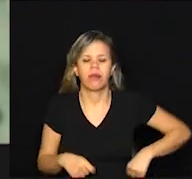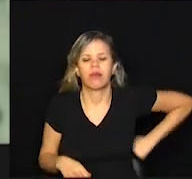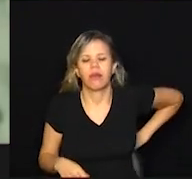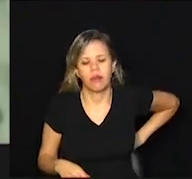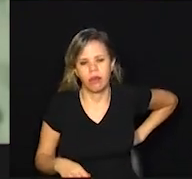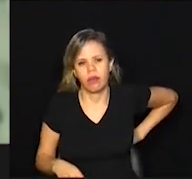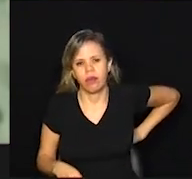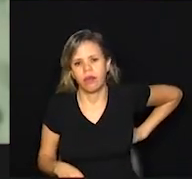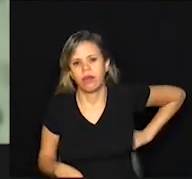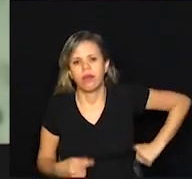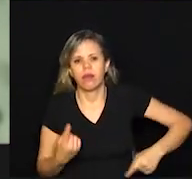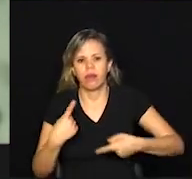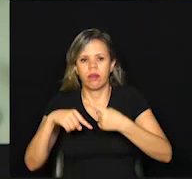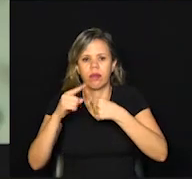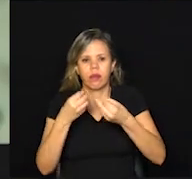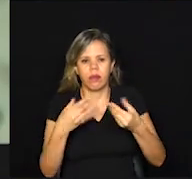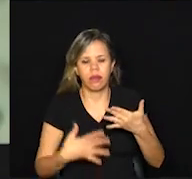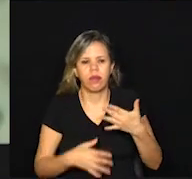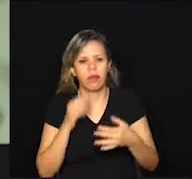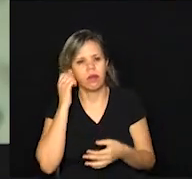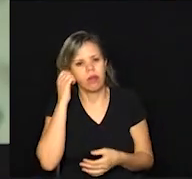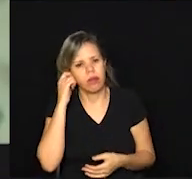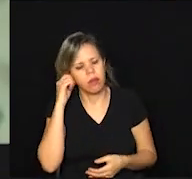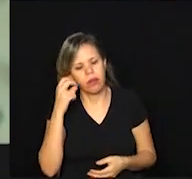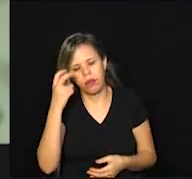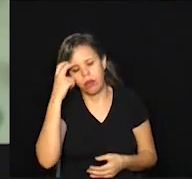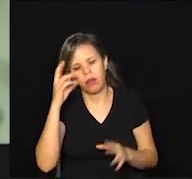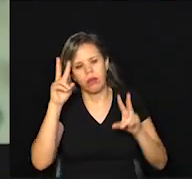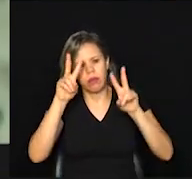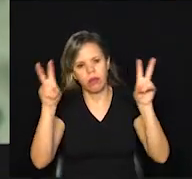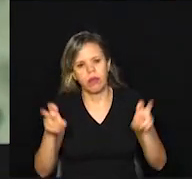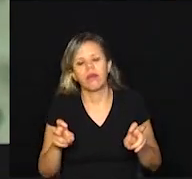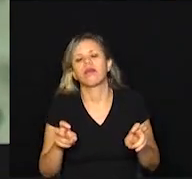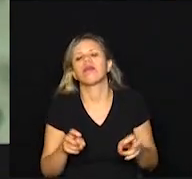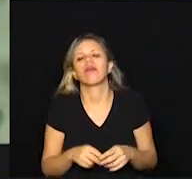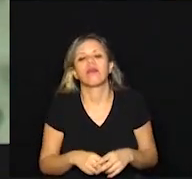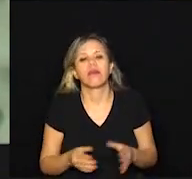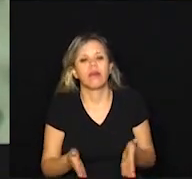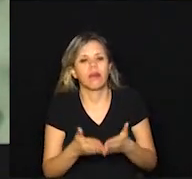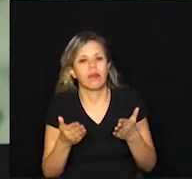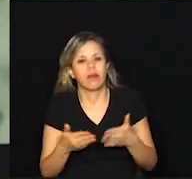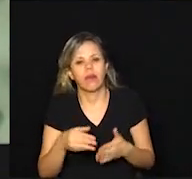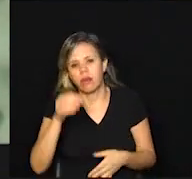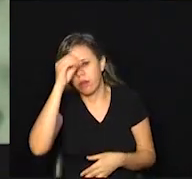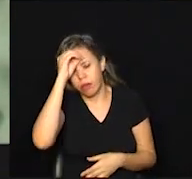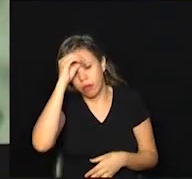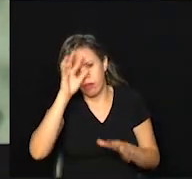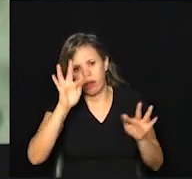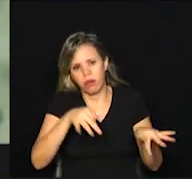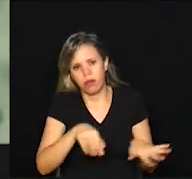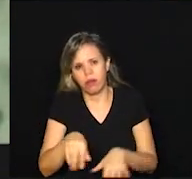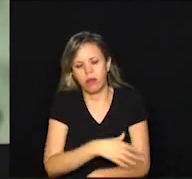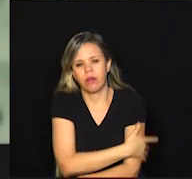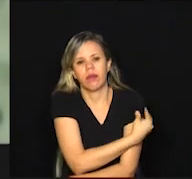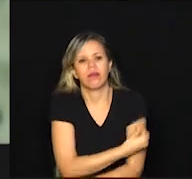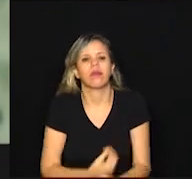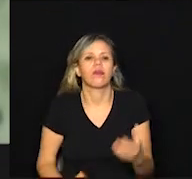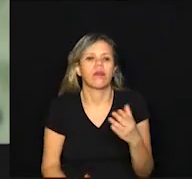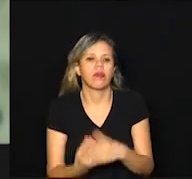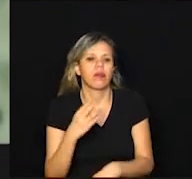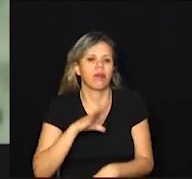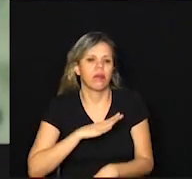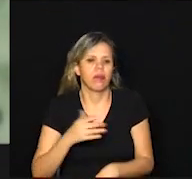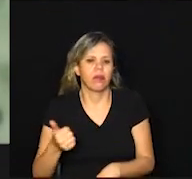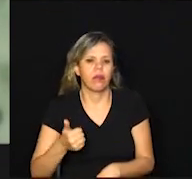a ascensão de muitos fazedores de Cultura sobretudo periféricos para quem não sabe nesse final de semana ocorreu na cidade